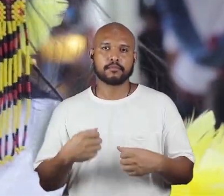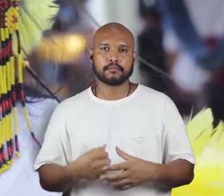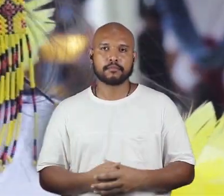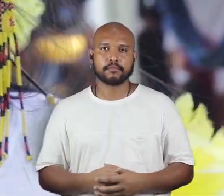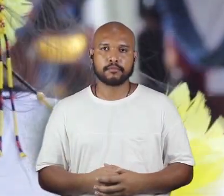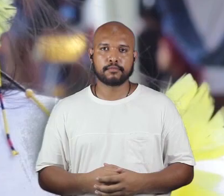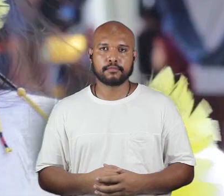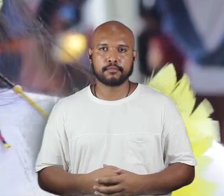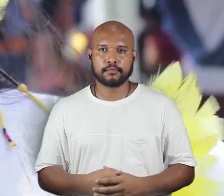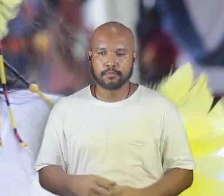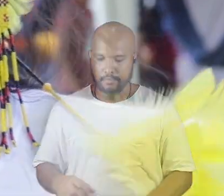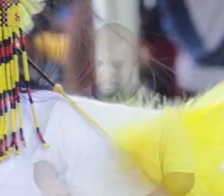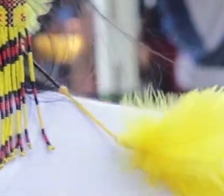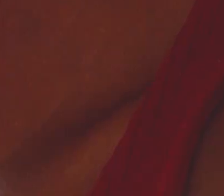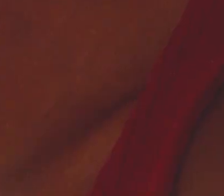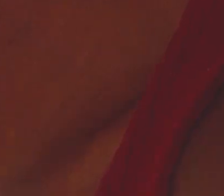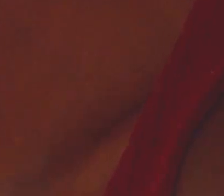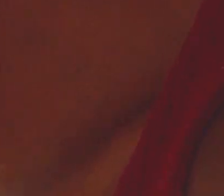tem que ajudar.